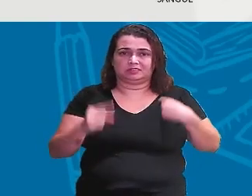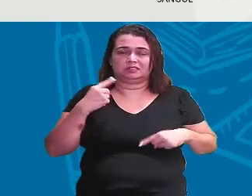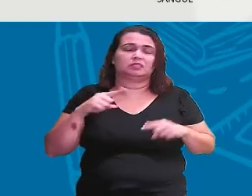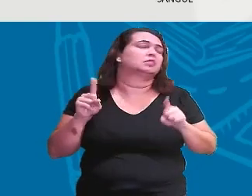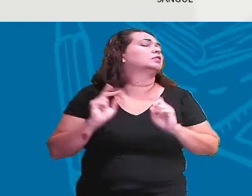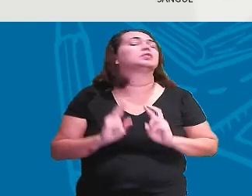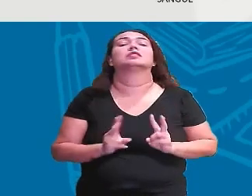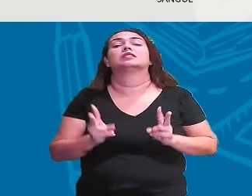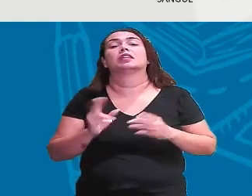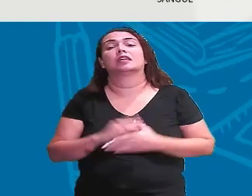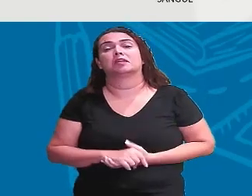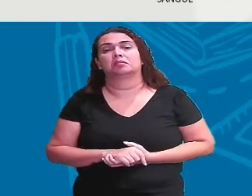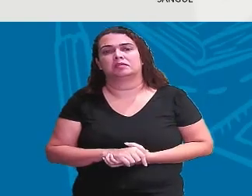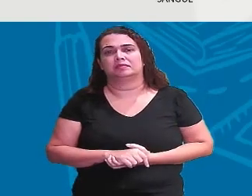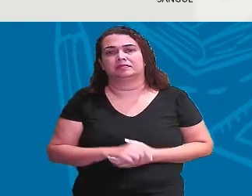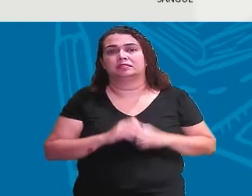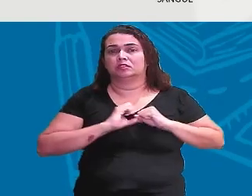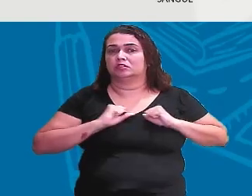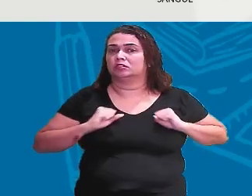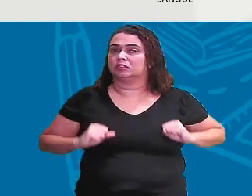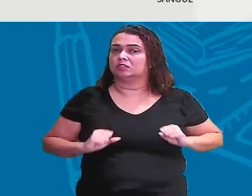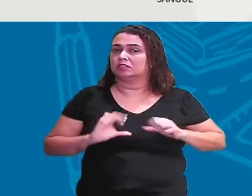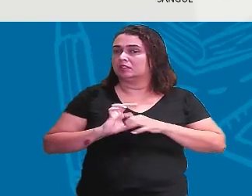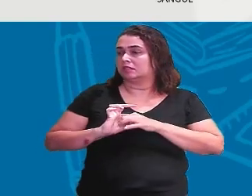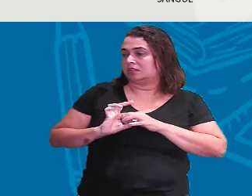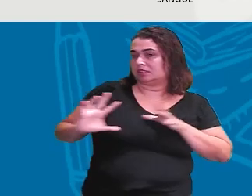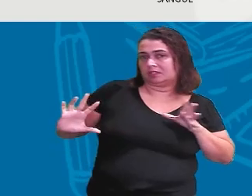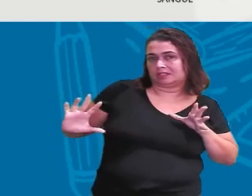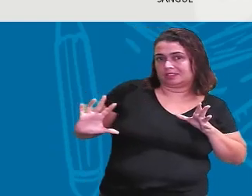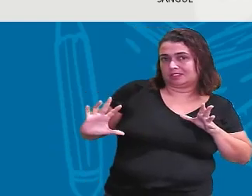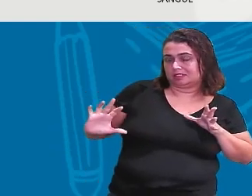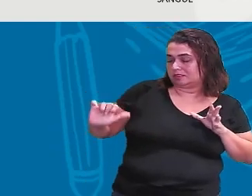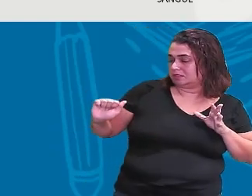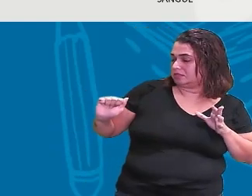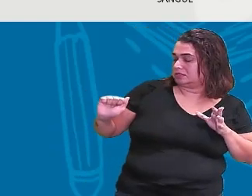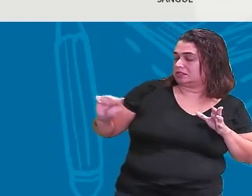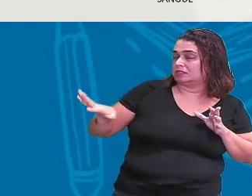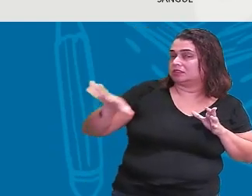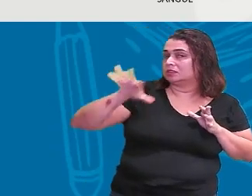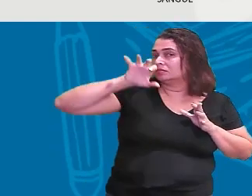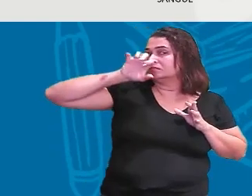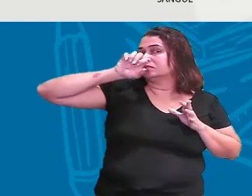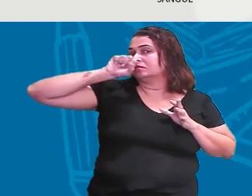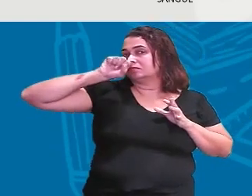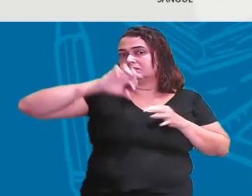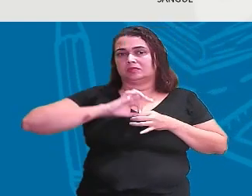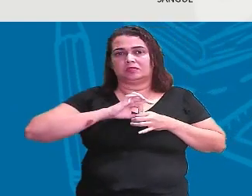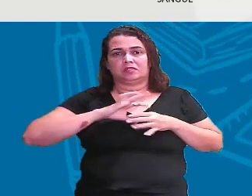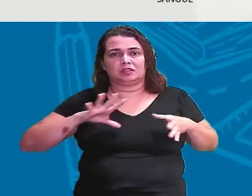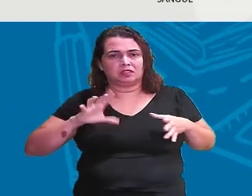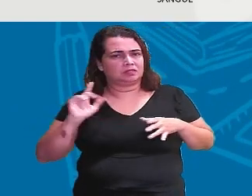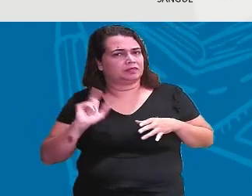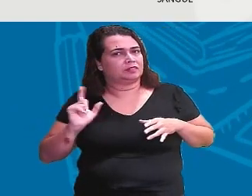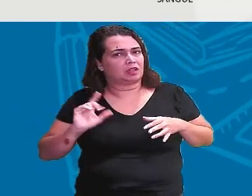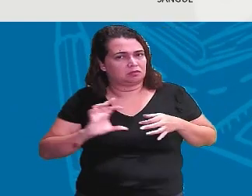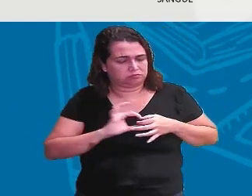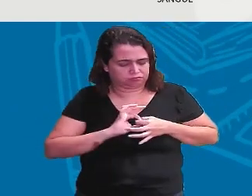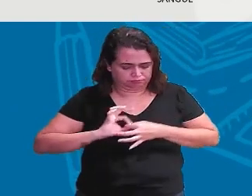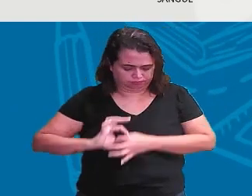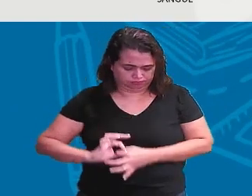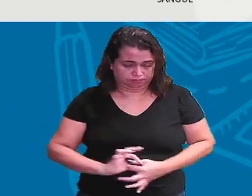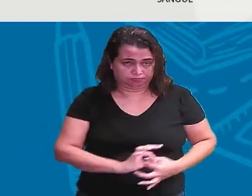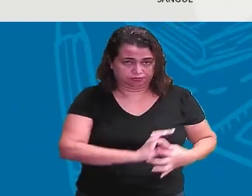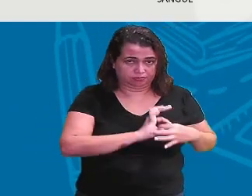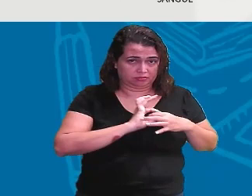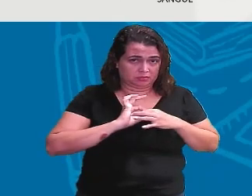não atua independentemente do nosso sistema respiratório e não atua também independentemente do nosso